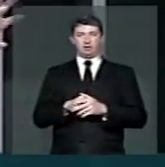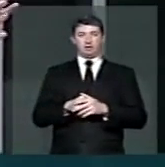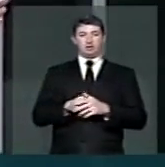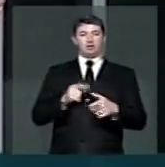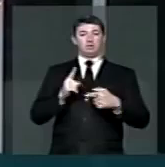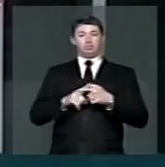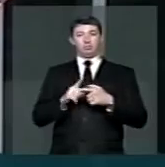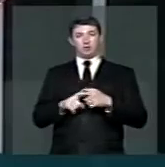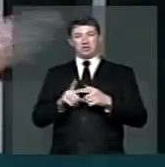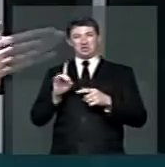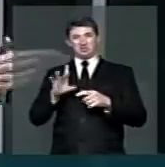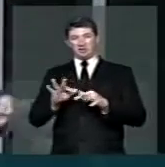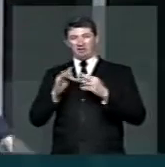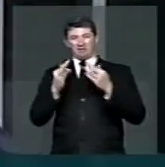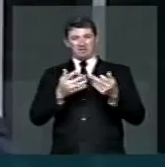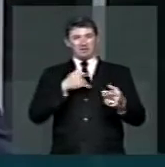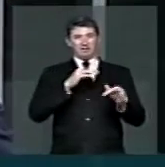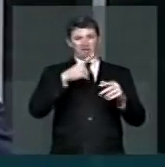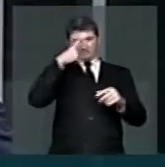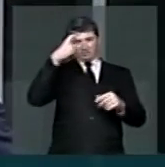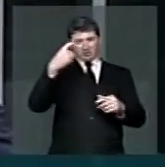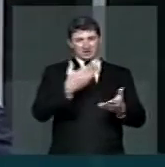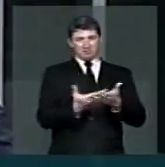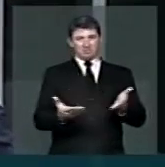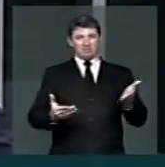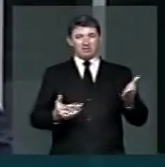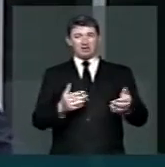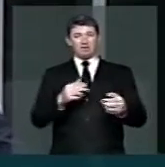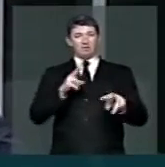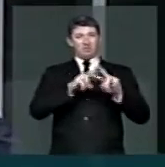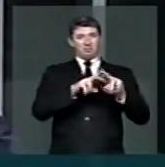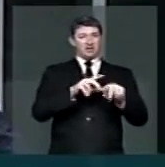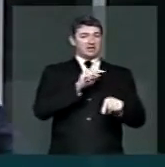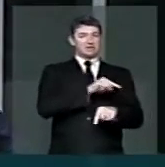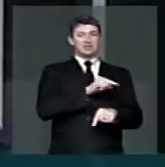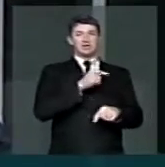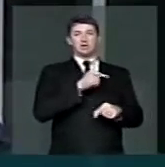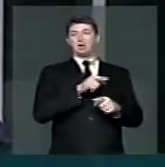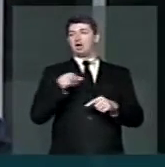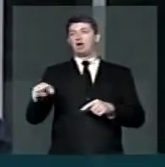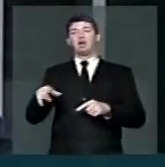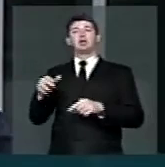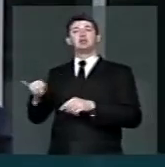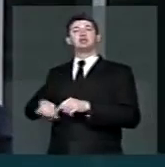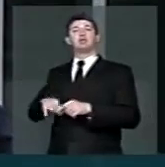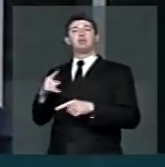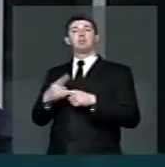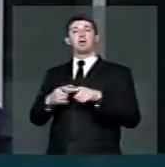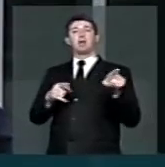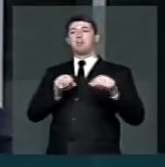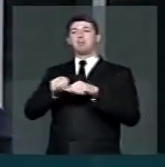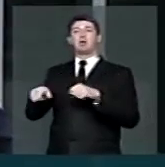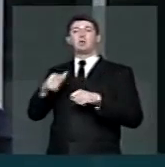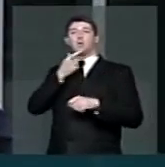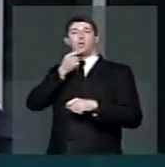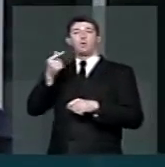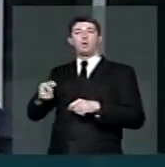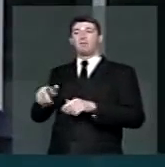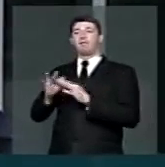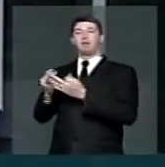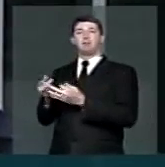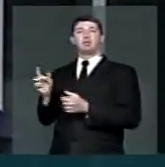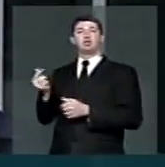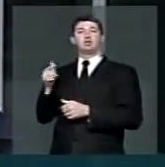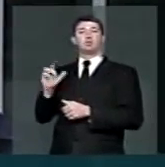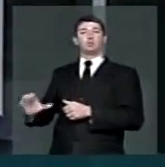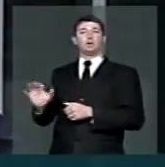ao beneficiar apenas a família do criminoso, deixando os familiares da vítima sem proteção social financeira, o governo federal comete uma